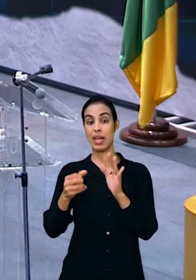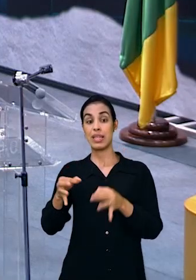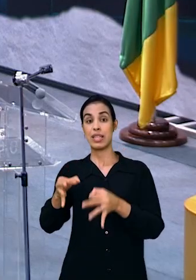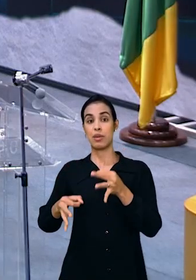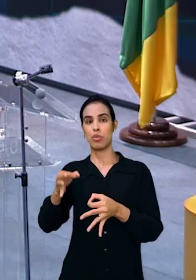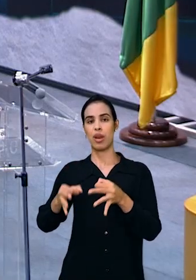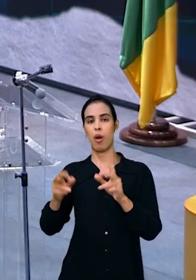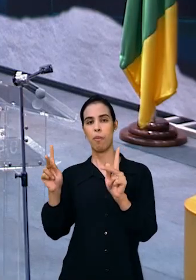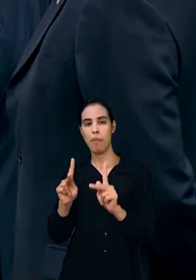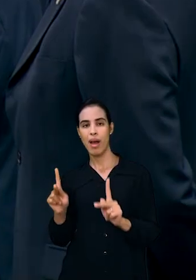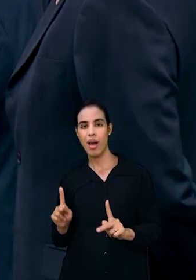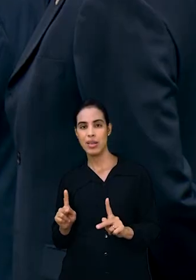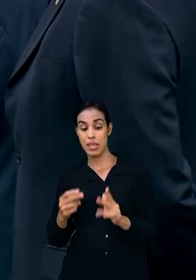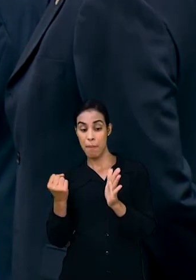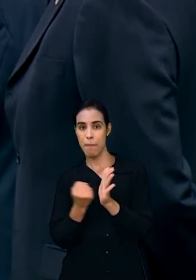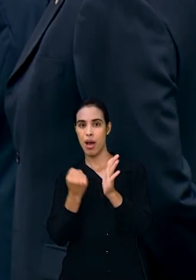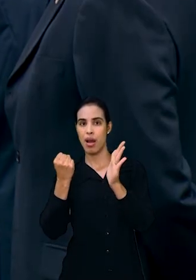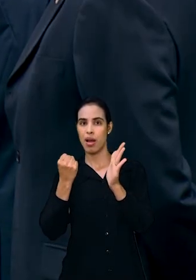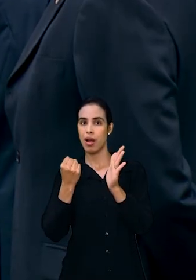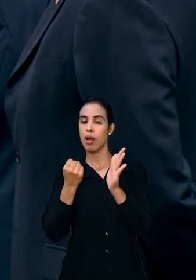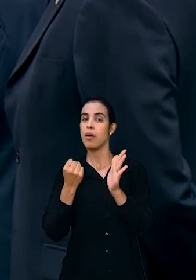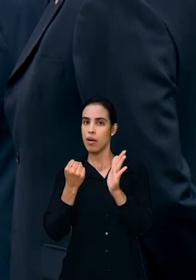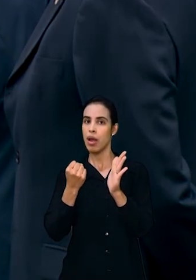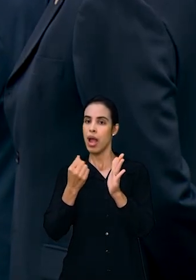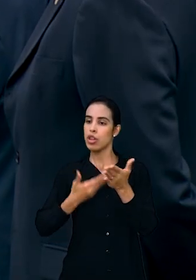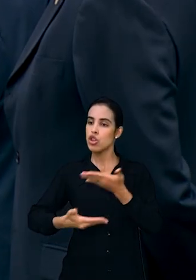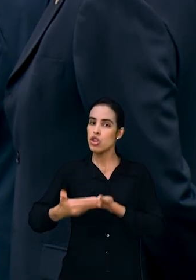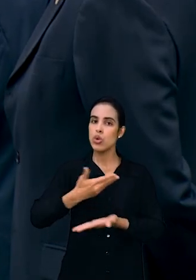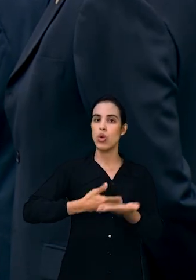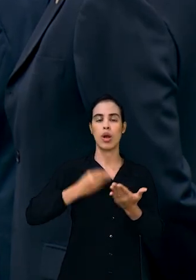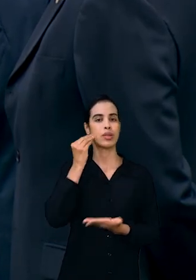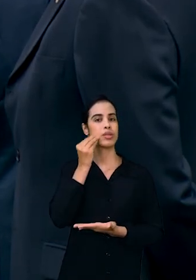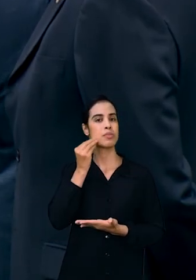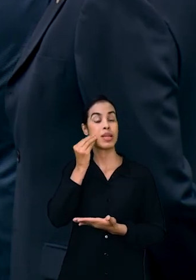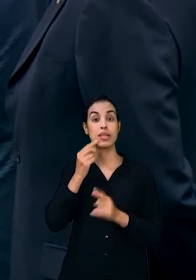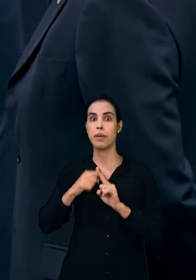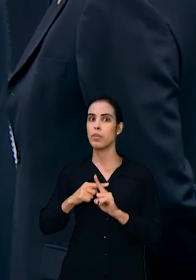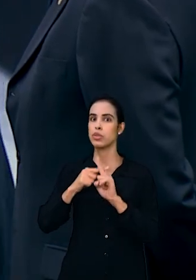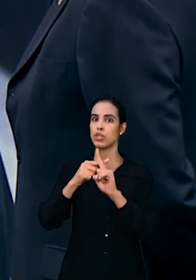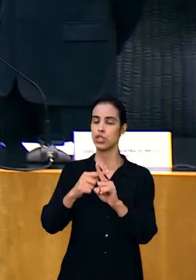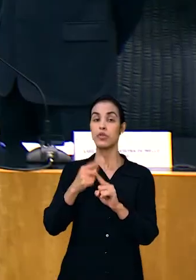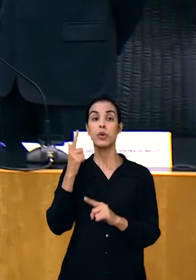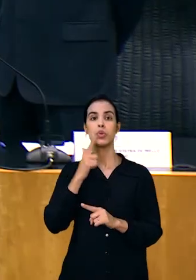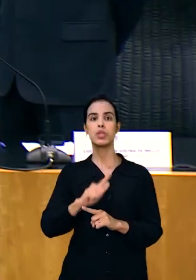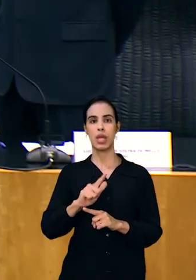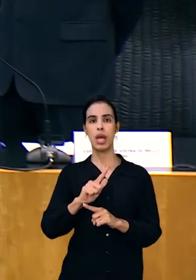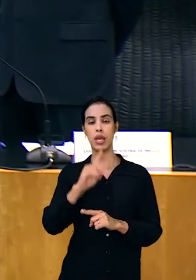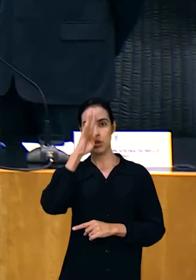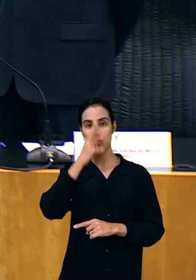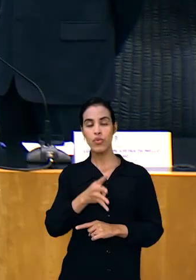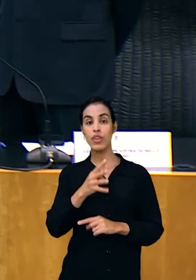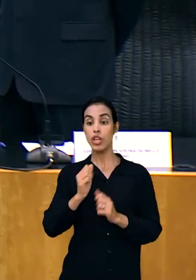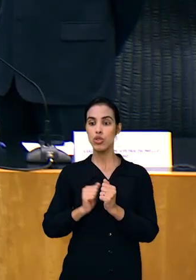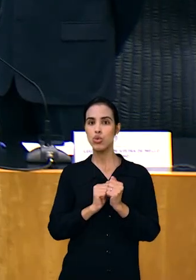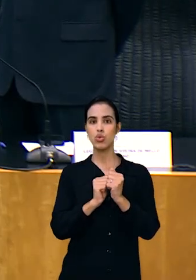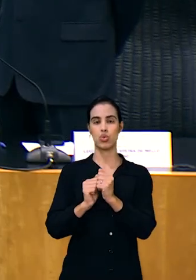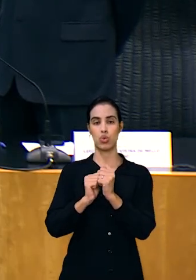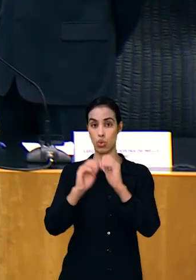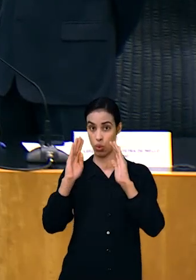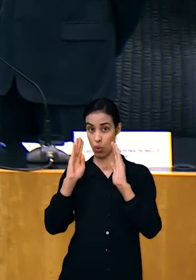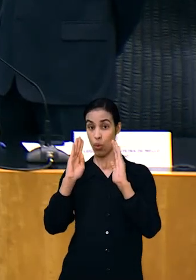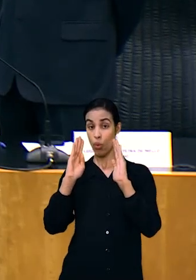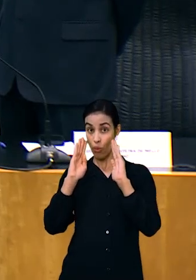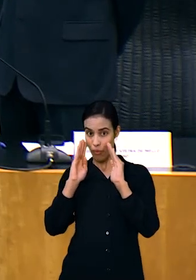Tribunal Pacificador. A honraria simboliza o impacto positivo da troca de experiências e da construção conjunta